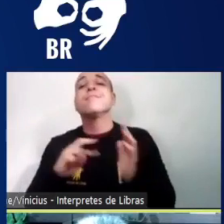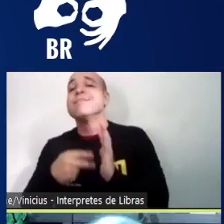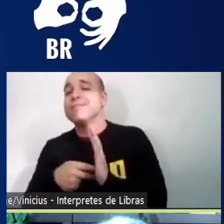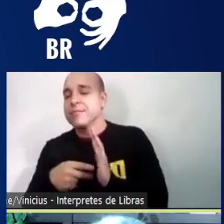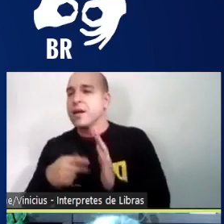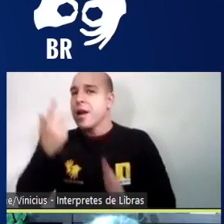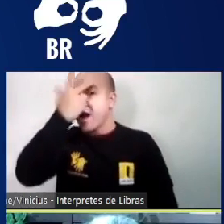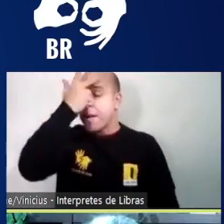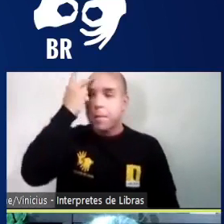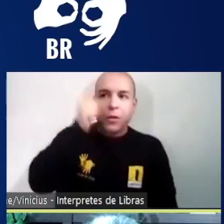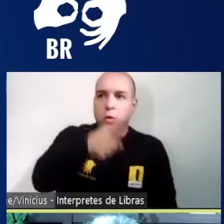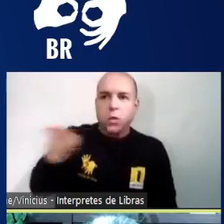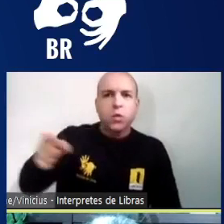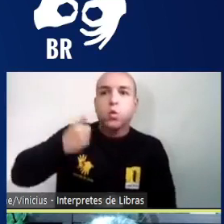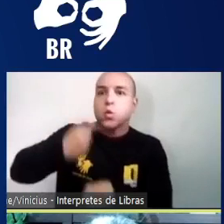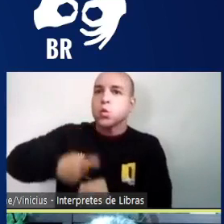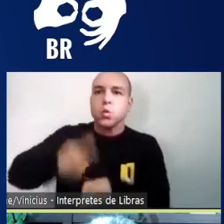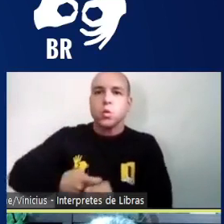aceitar a diferença.